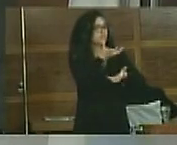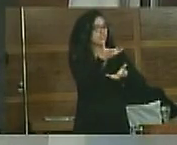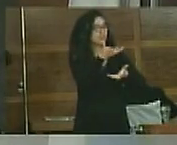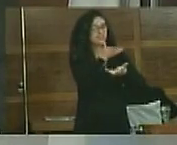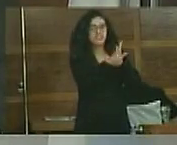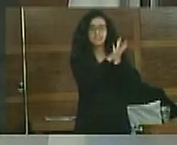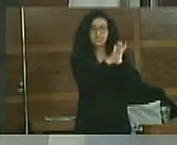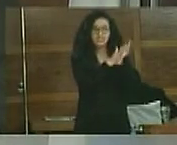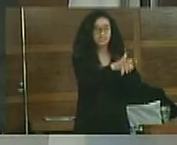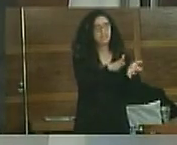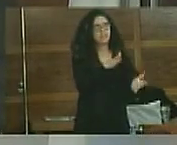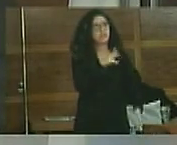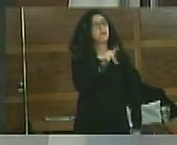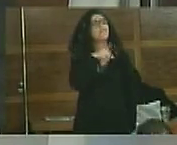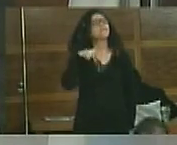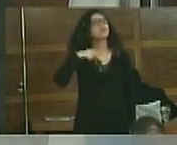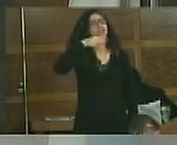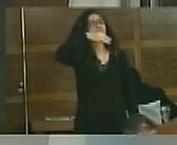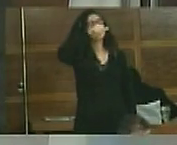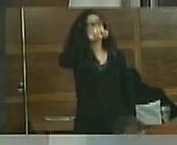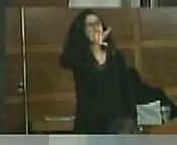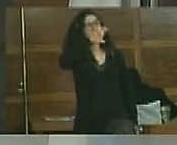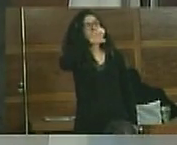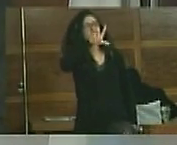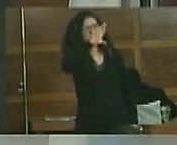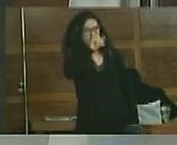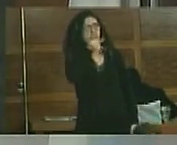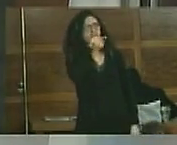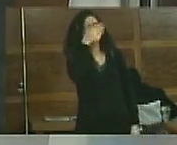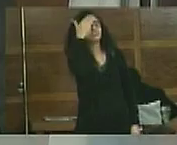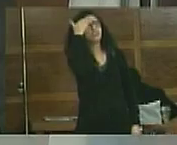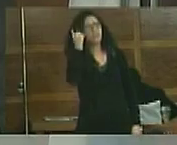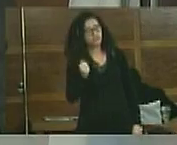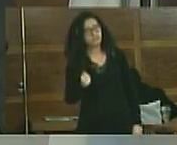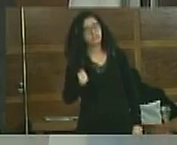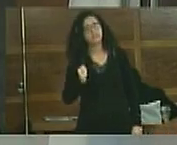Marcelo. O senhor que está aqui no plenário acompanhando sabe disso.